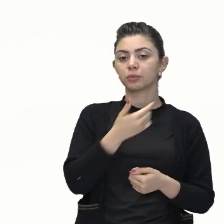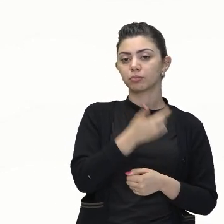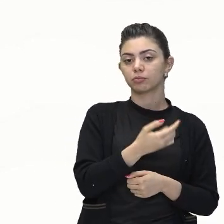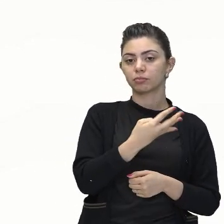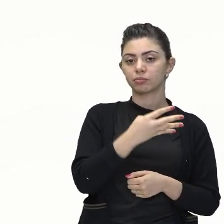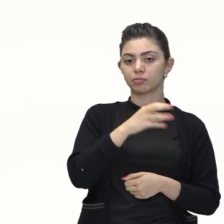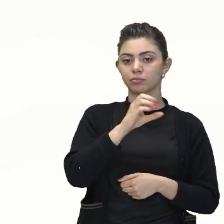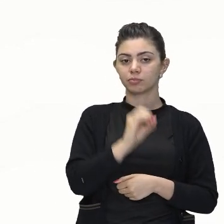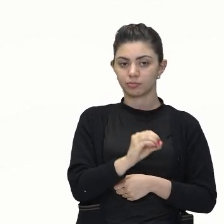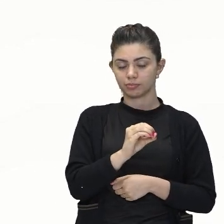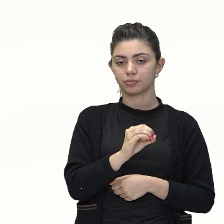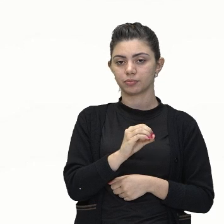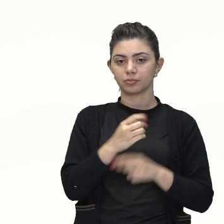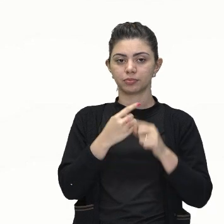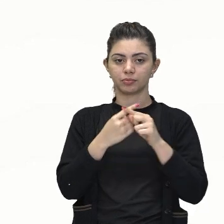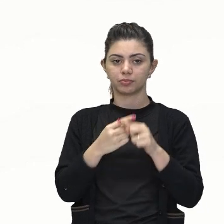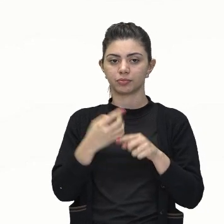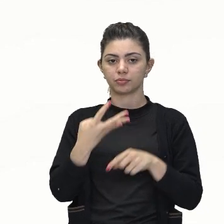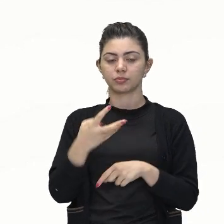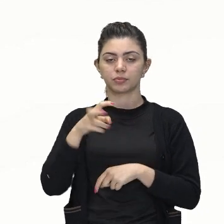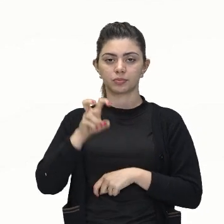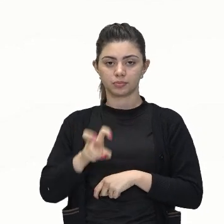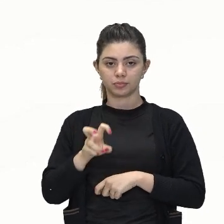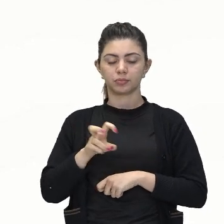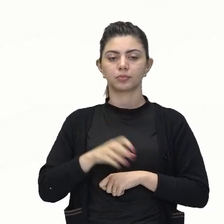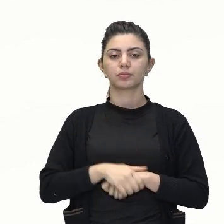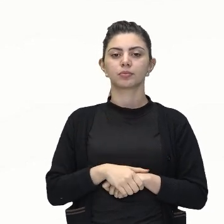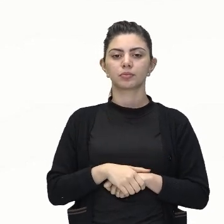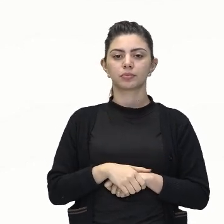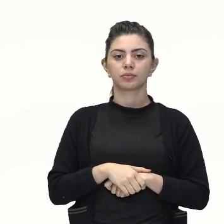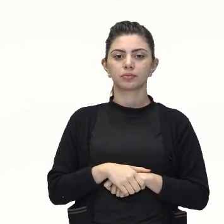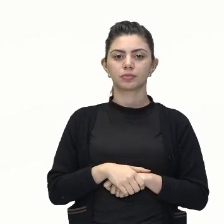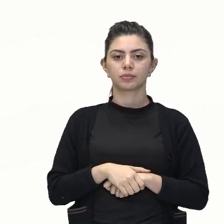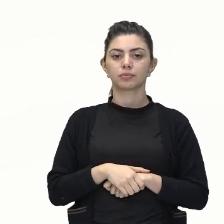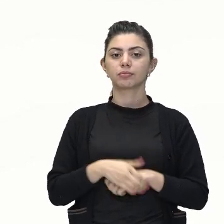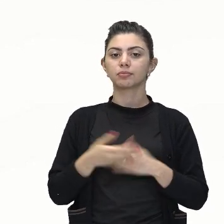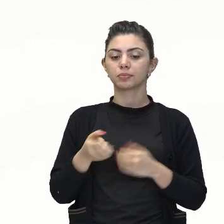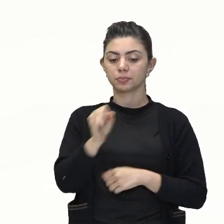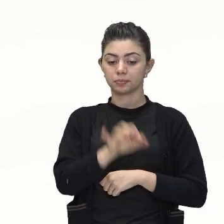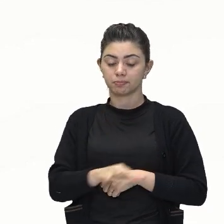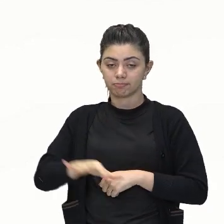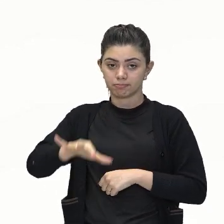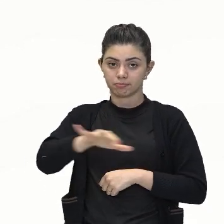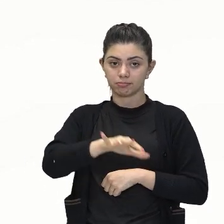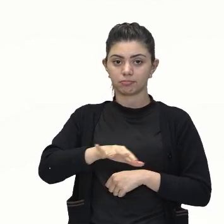240 vezes 45, a área